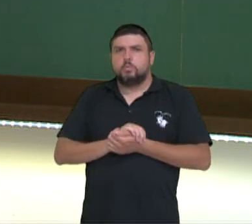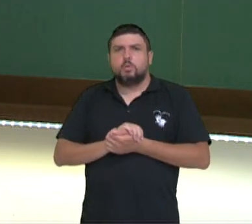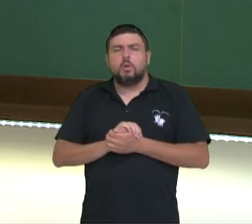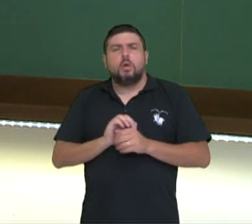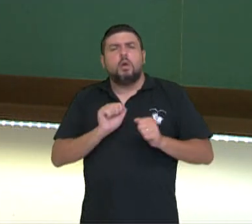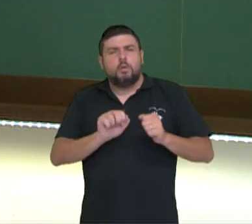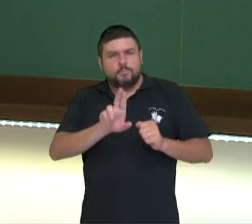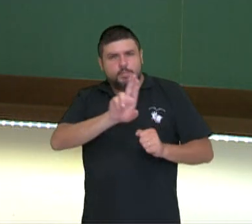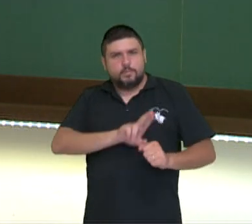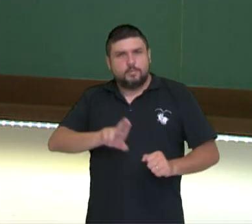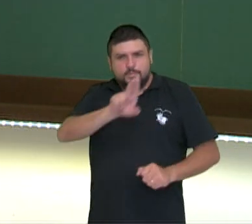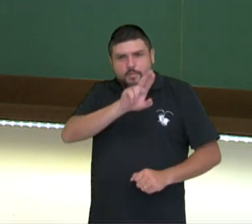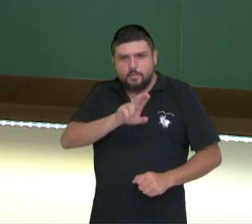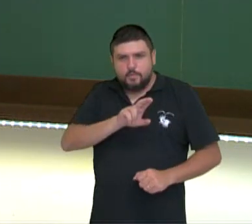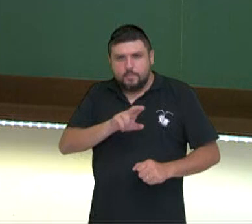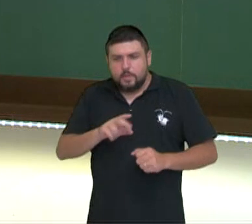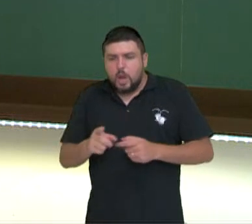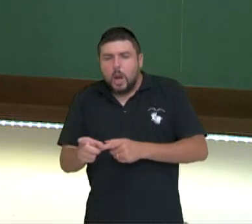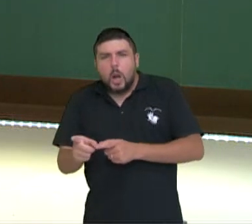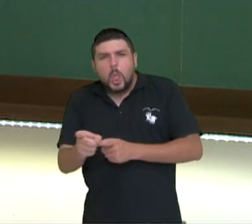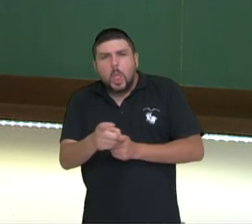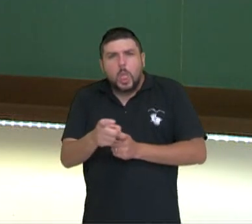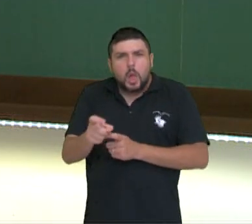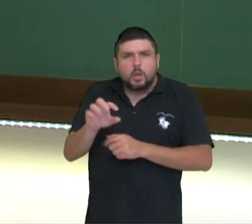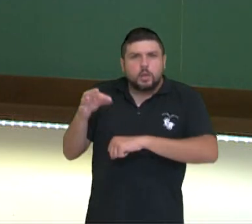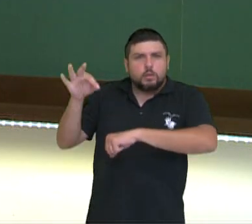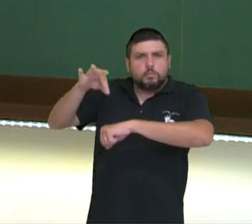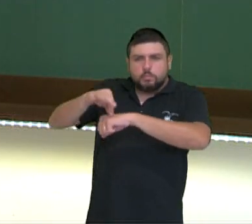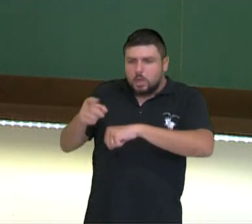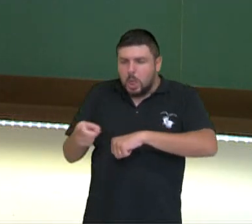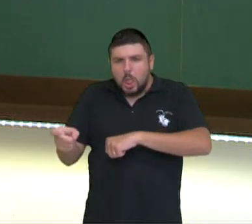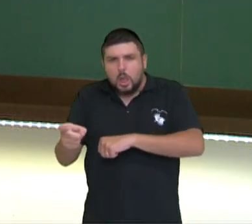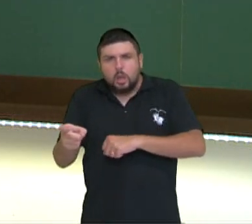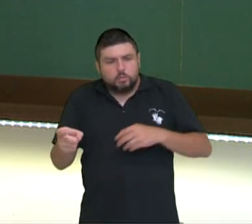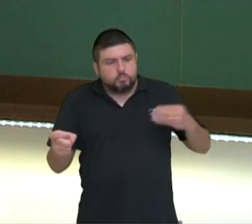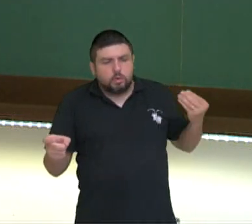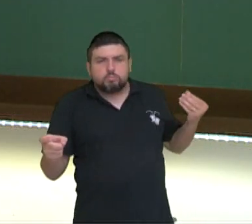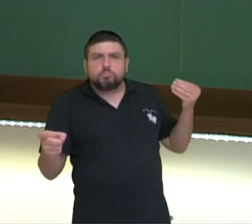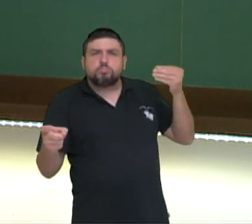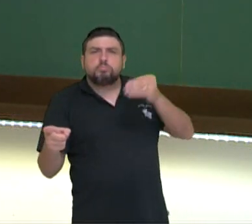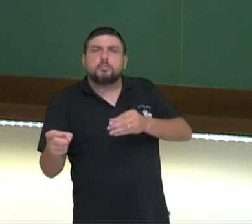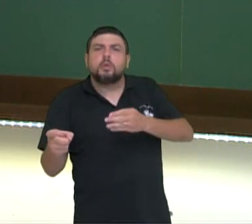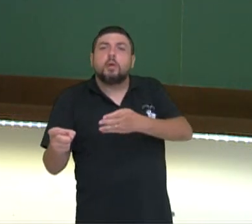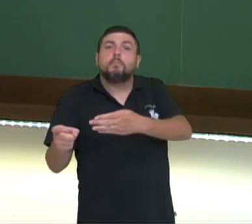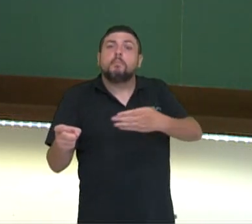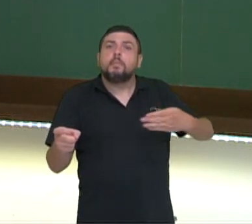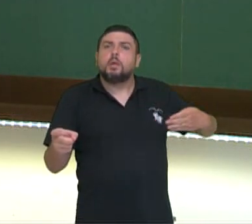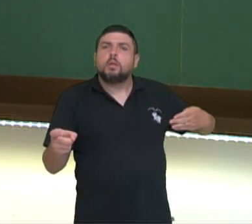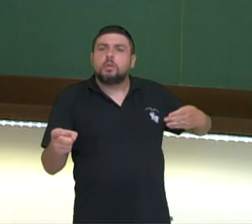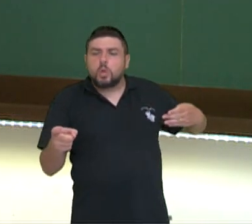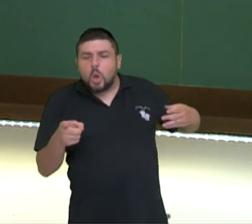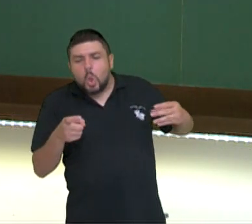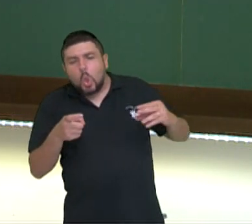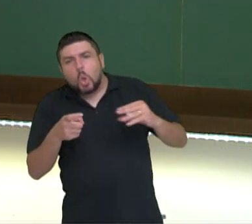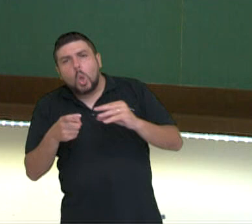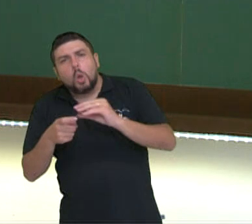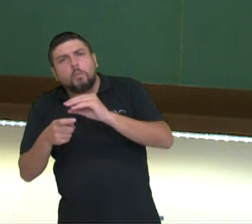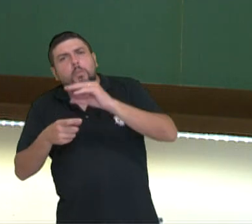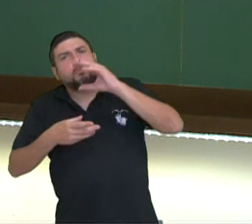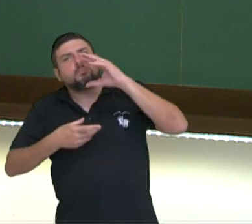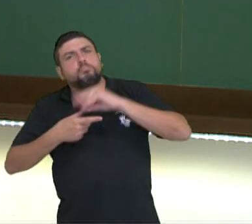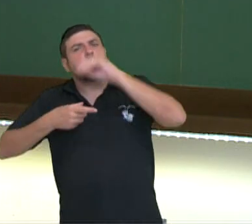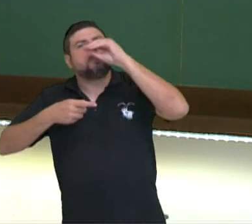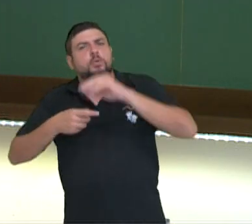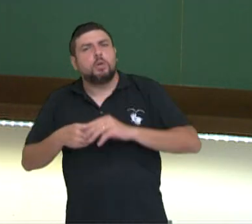vão se alimentar dessas larvas, vão se alimentar dos ovos ali também, ou eu posso fazer a utilização de